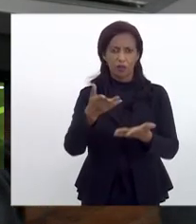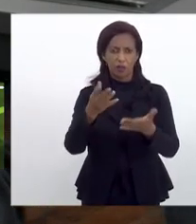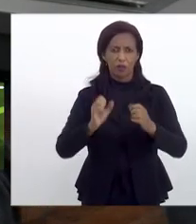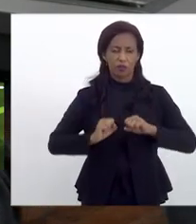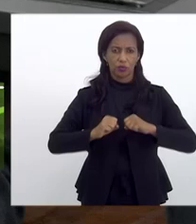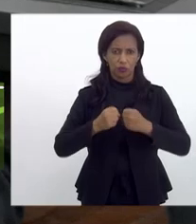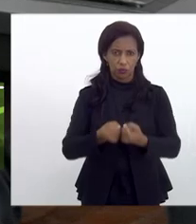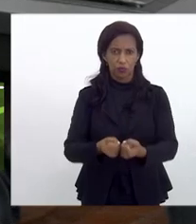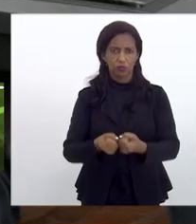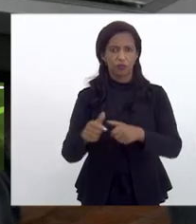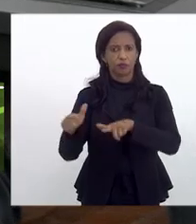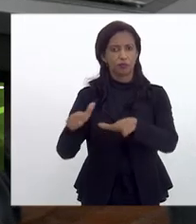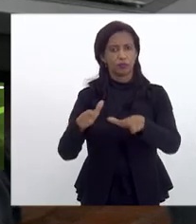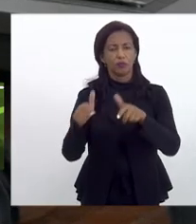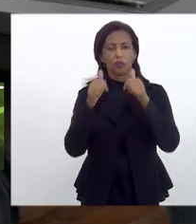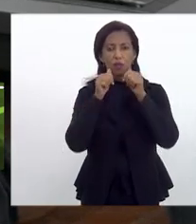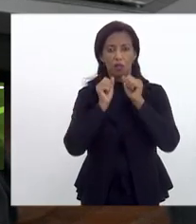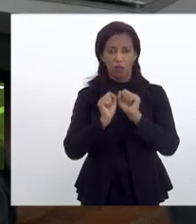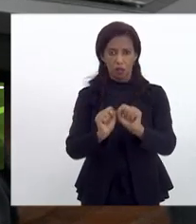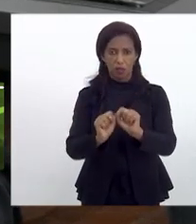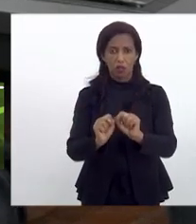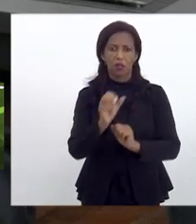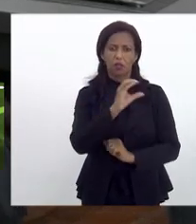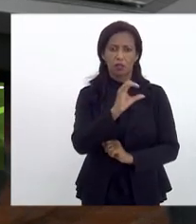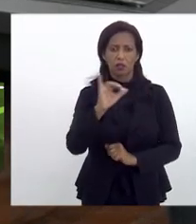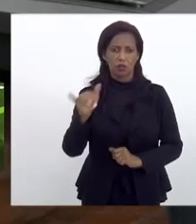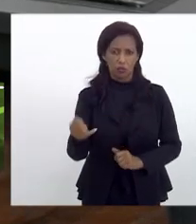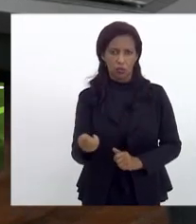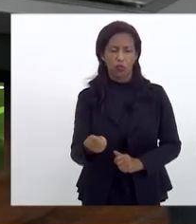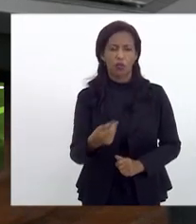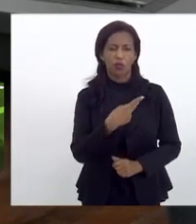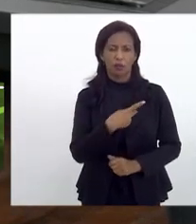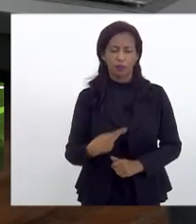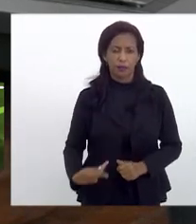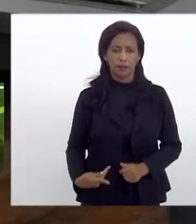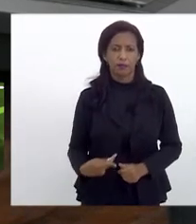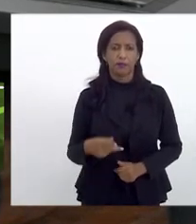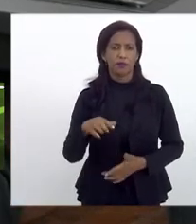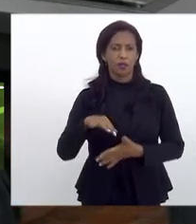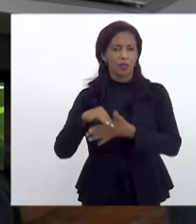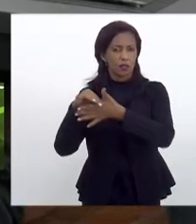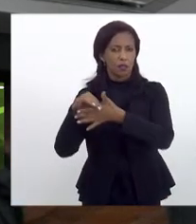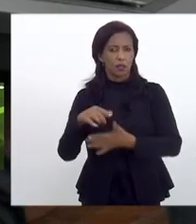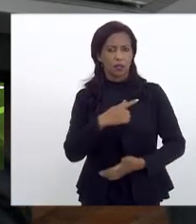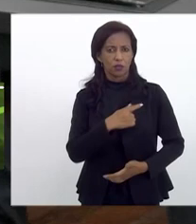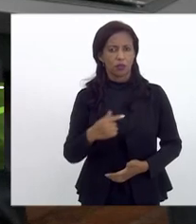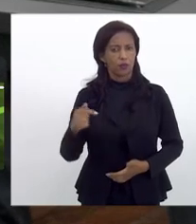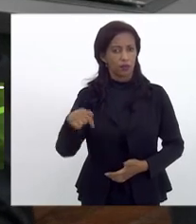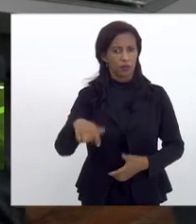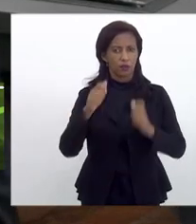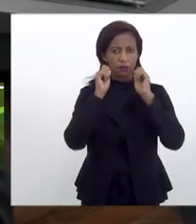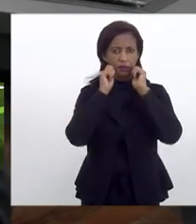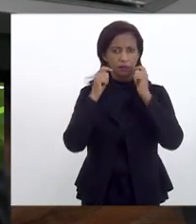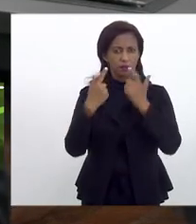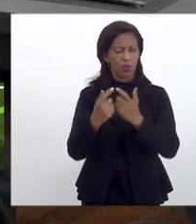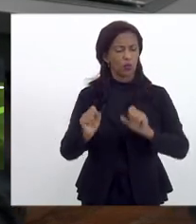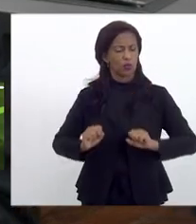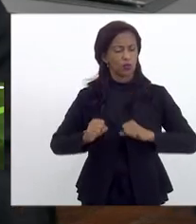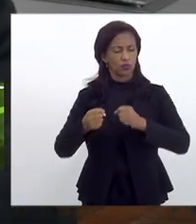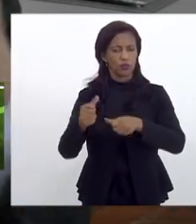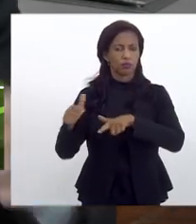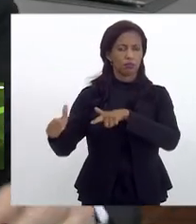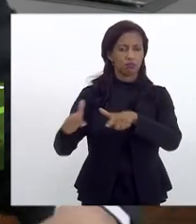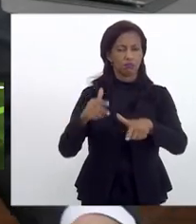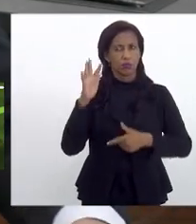trabalho Das assessorias Da CCJ Da presidência E da liderança Do governo aqui na casa Esforço de trabalho